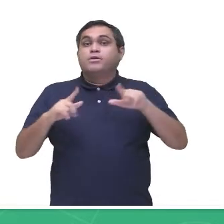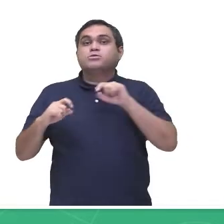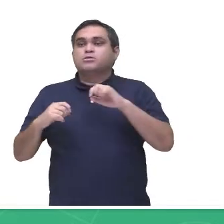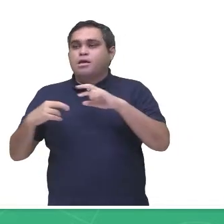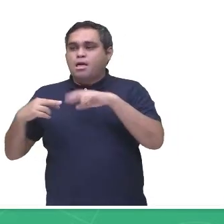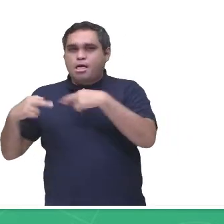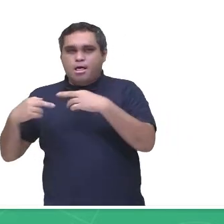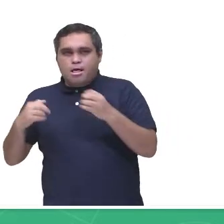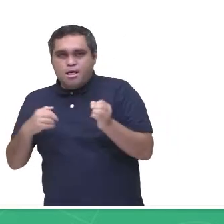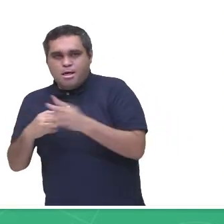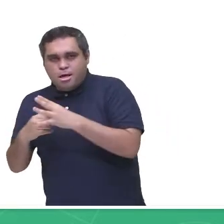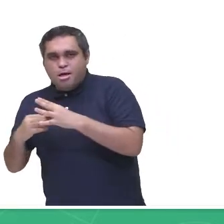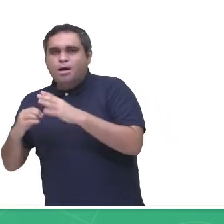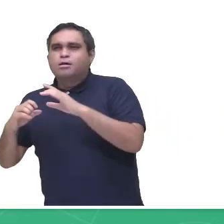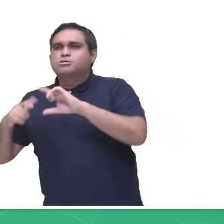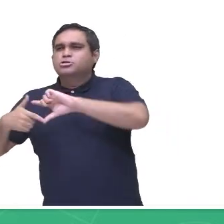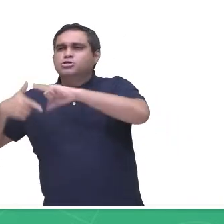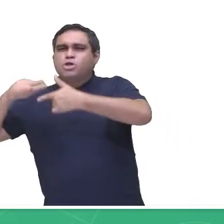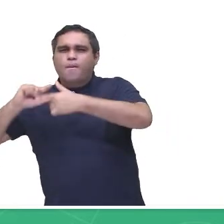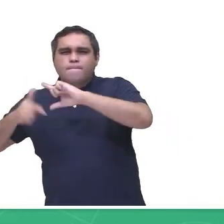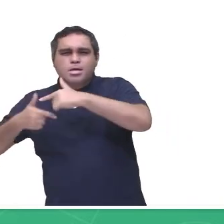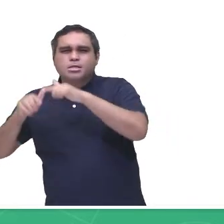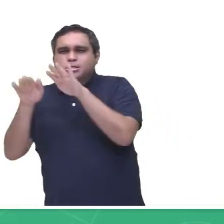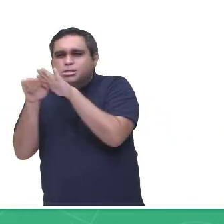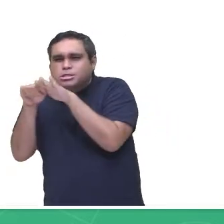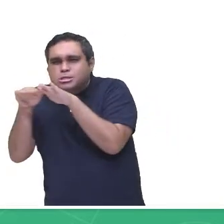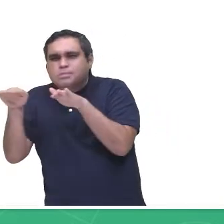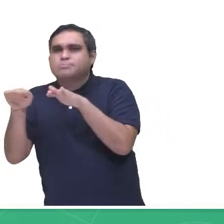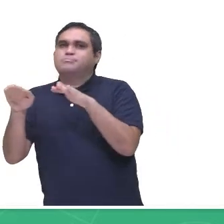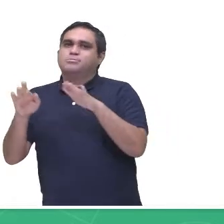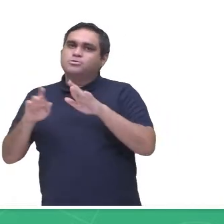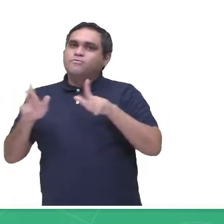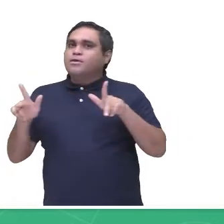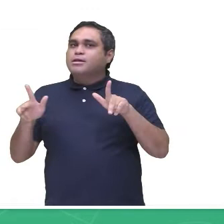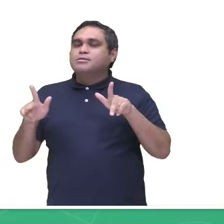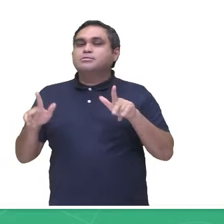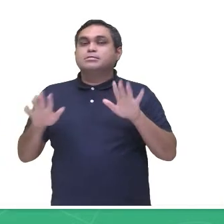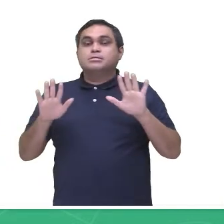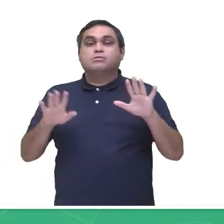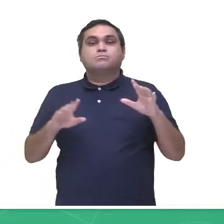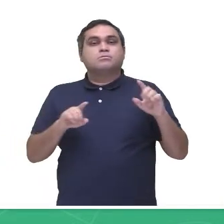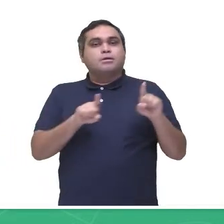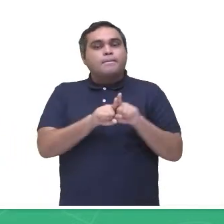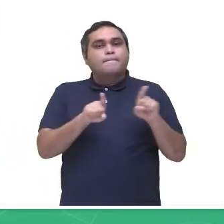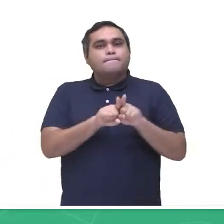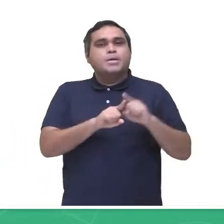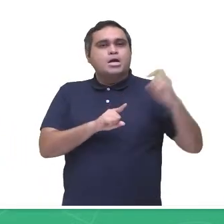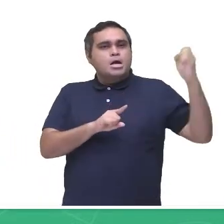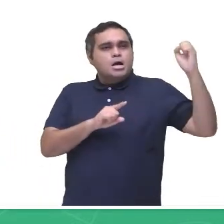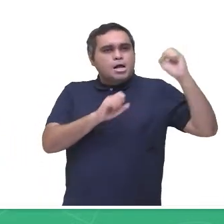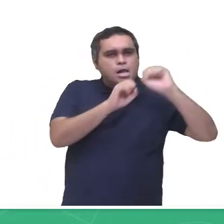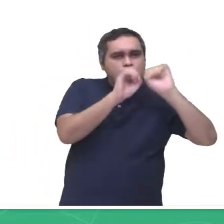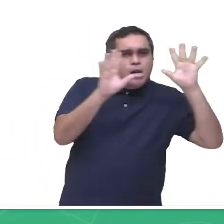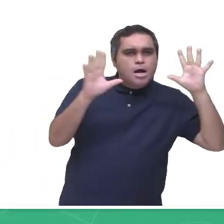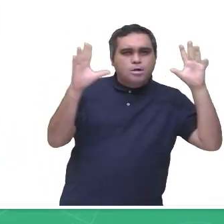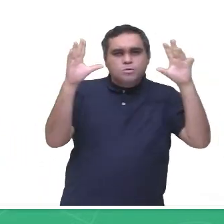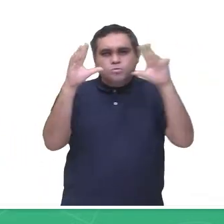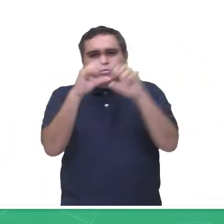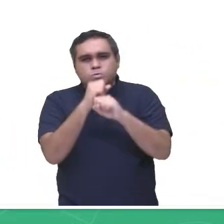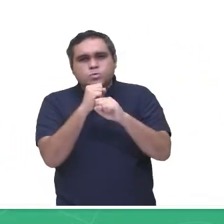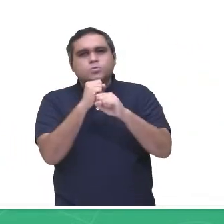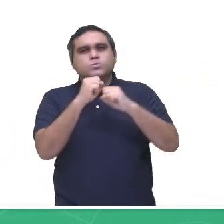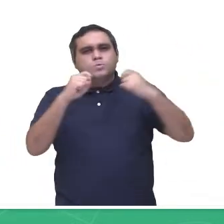renascentista. Acentuado o contraste de claro e escuro, expressão dos sentimentos. Era um recurso que